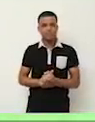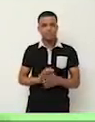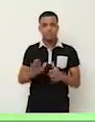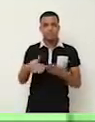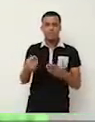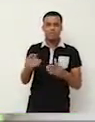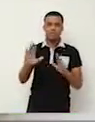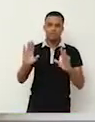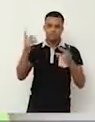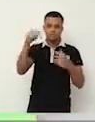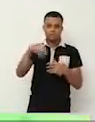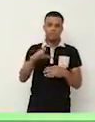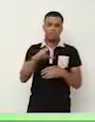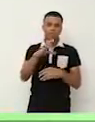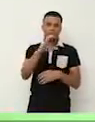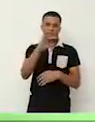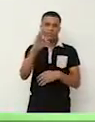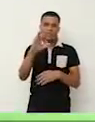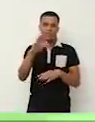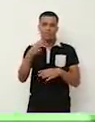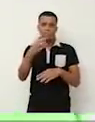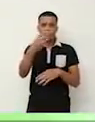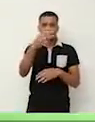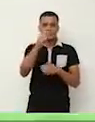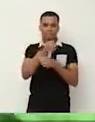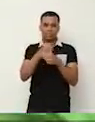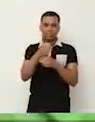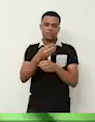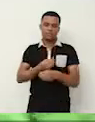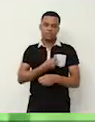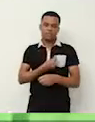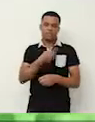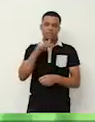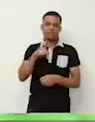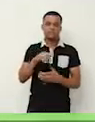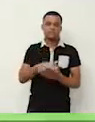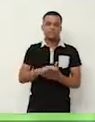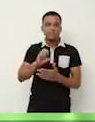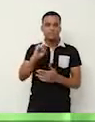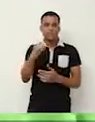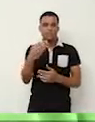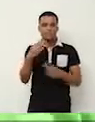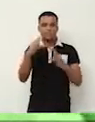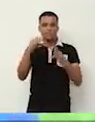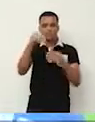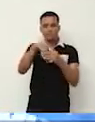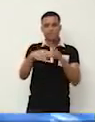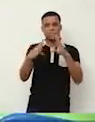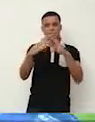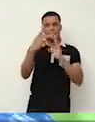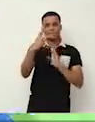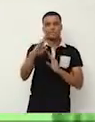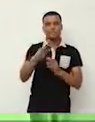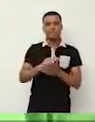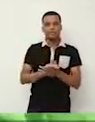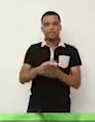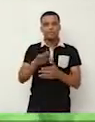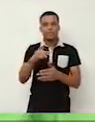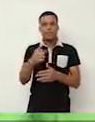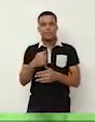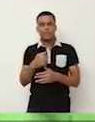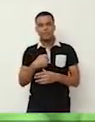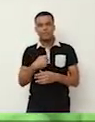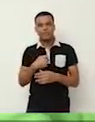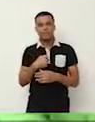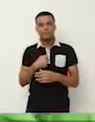Quanto tempo a senhora mora aqui, dona Ercília? Tem mais de 30 anos que eu moro aqui. Quantas pessoas vivem na sua casa, dona Ercília? Vive